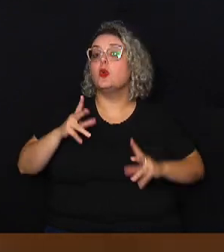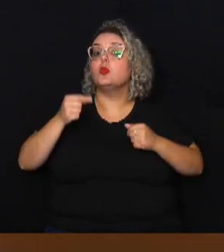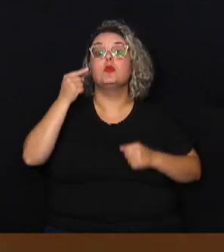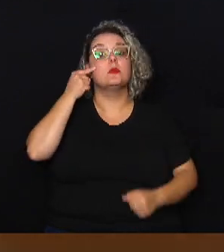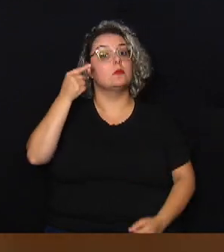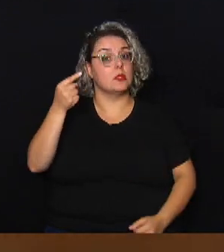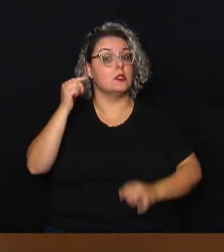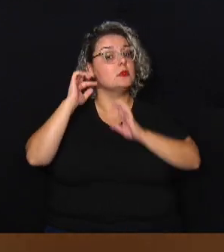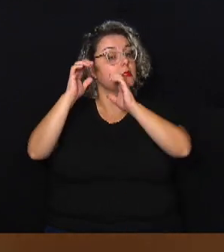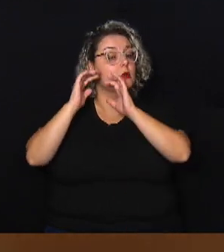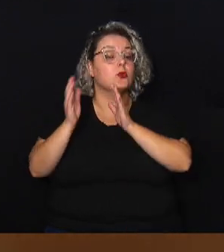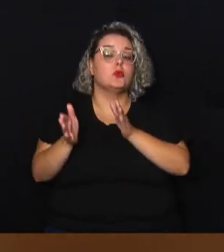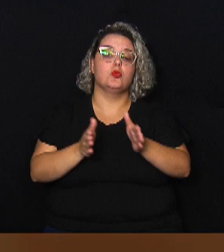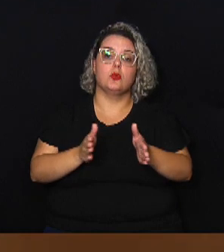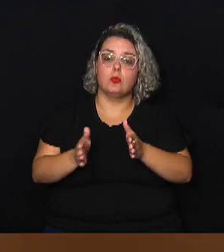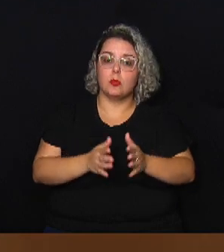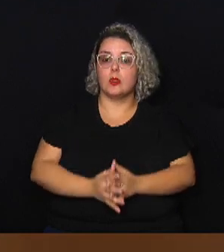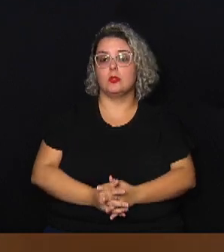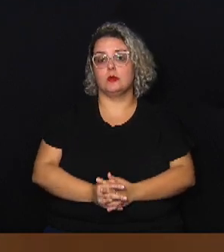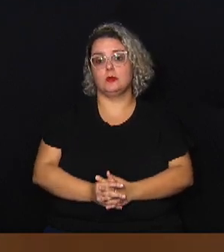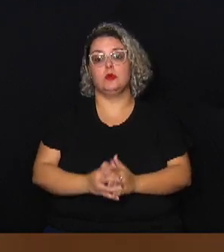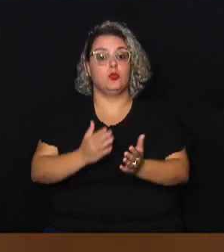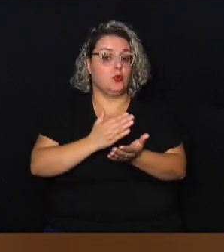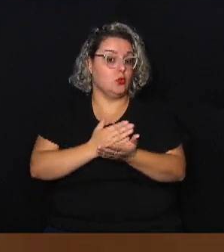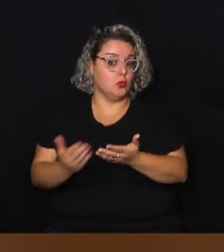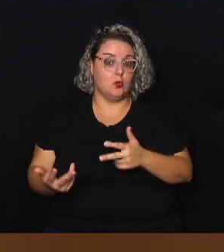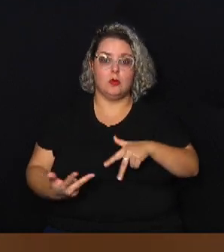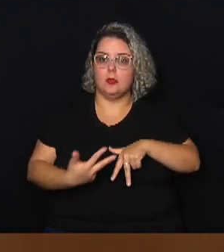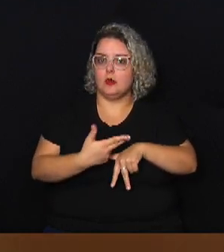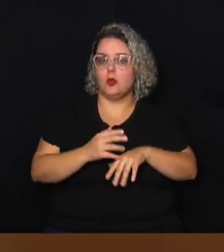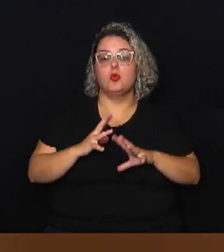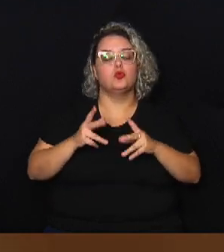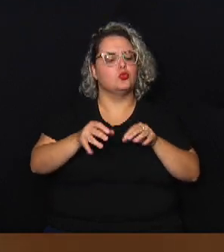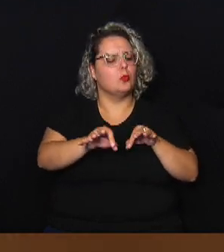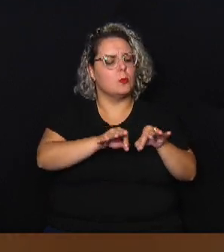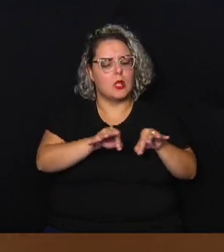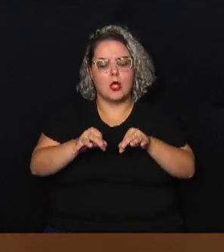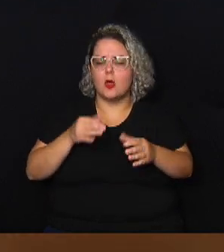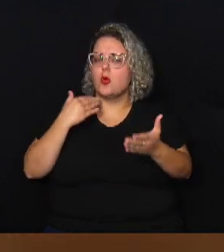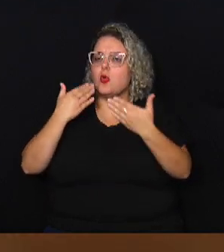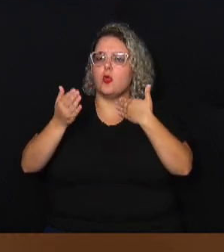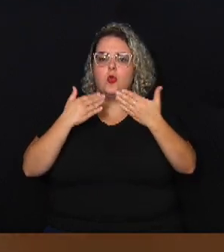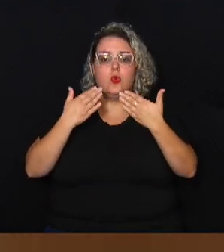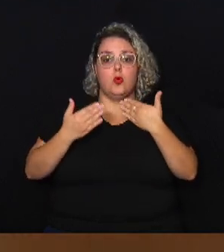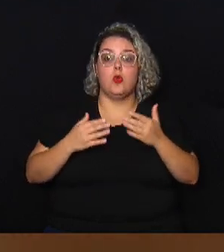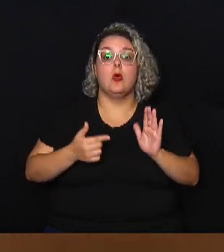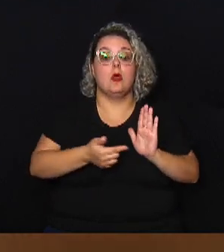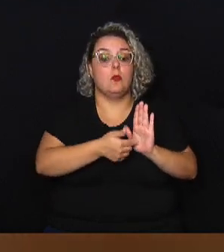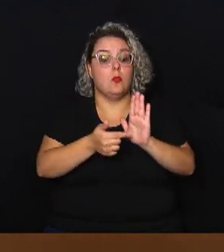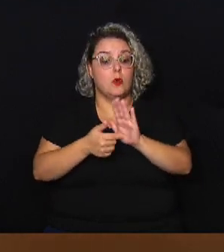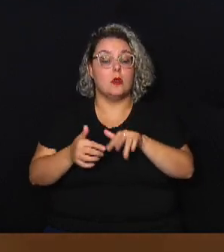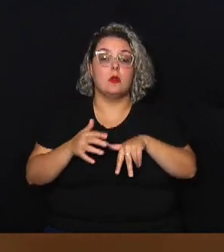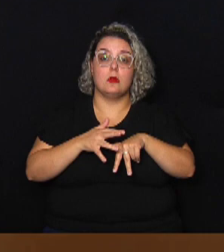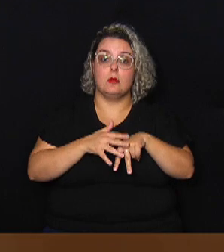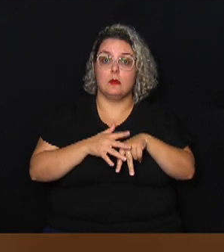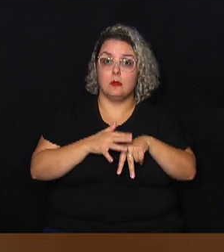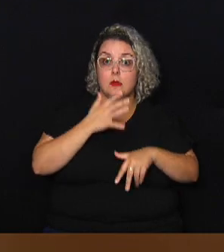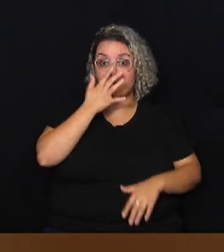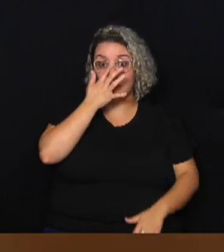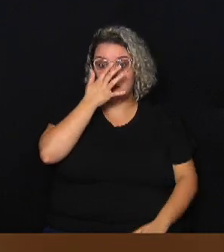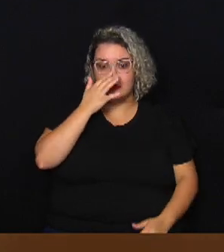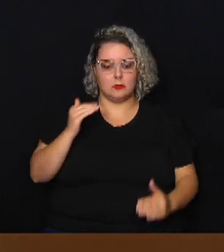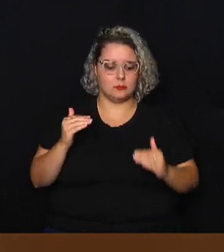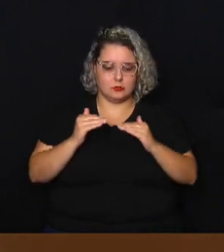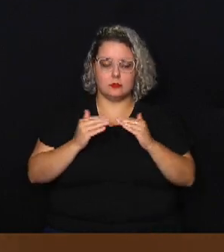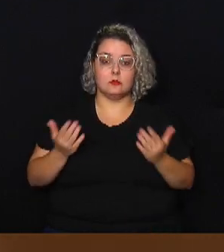no momento de começar a cirurgia. Tem que ser tudo planejado, tudo conversado, tem que mostrar para a paciente para ela estar alinhada, porque às